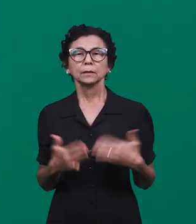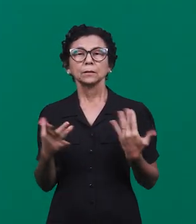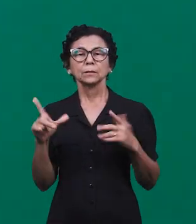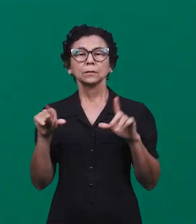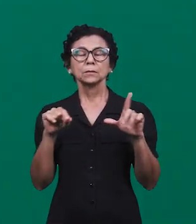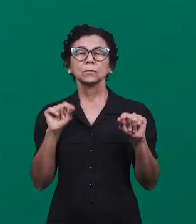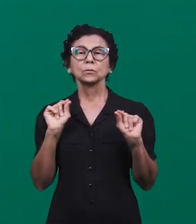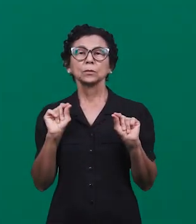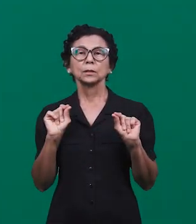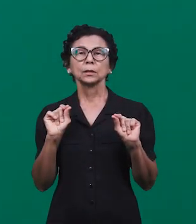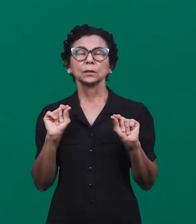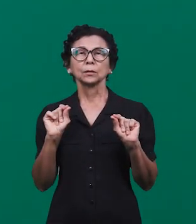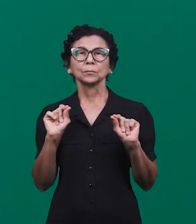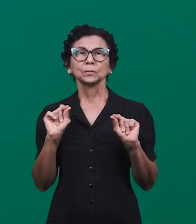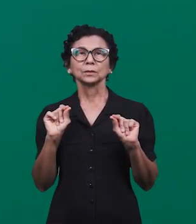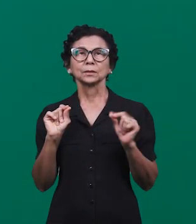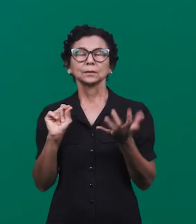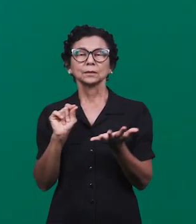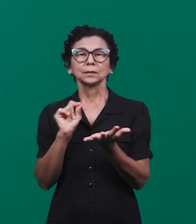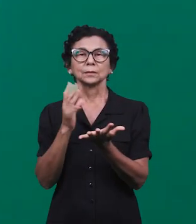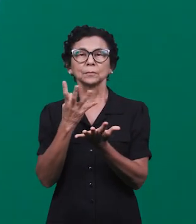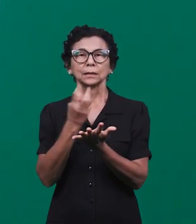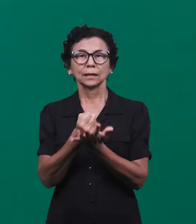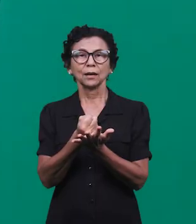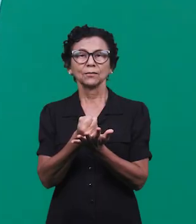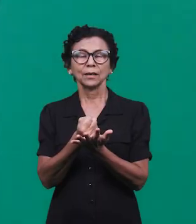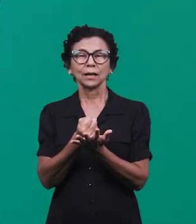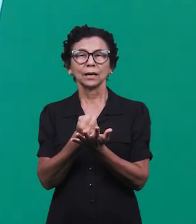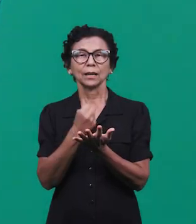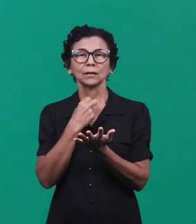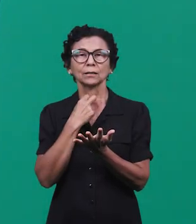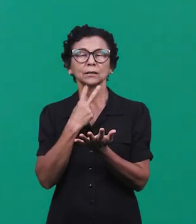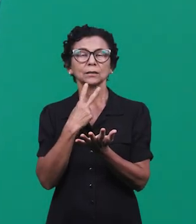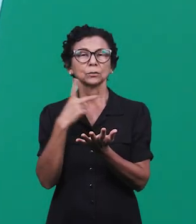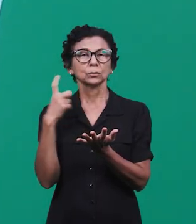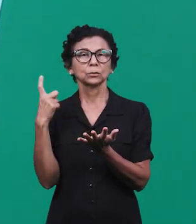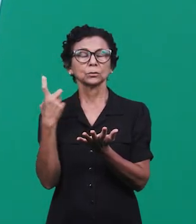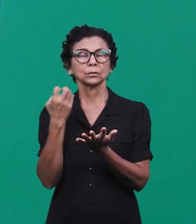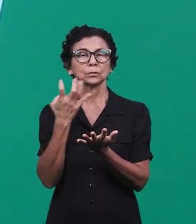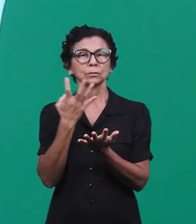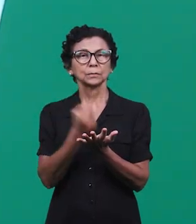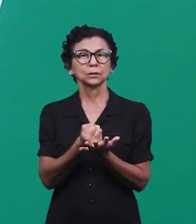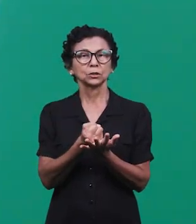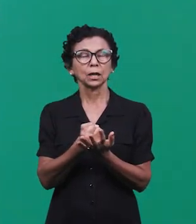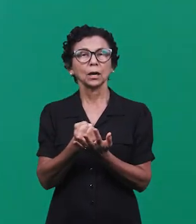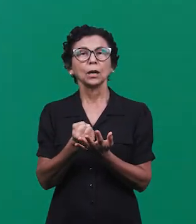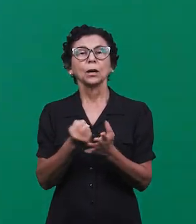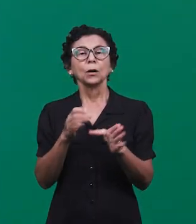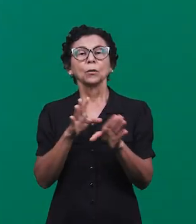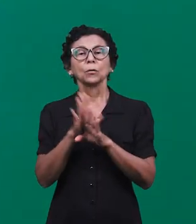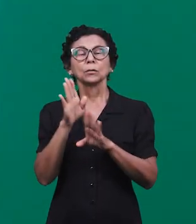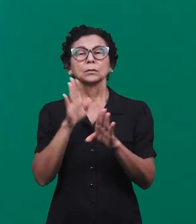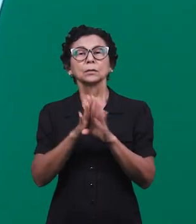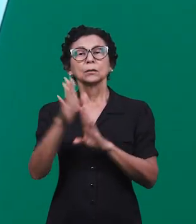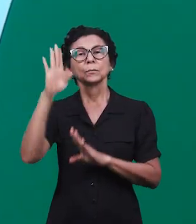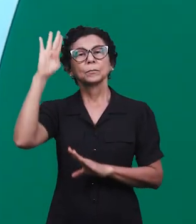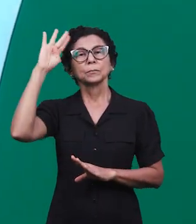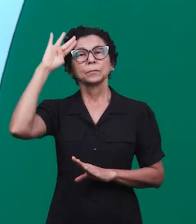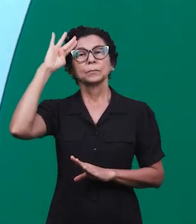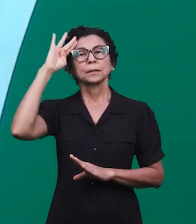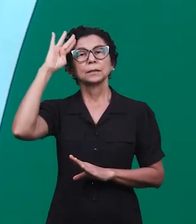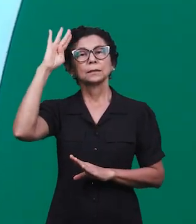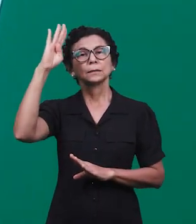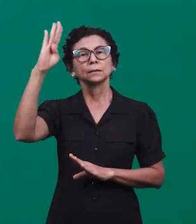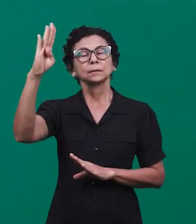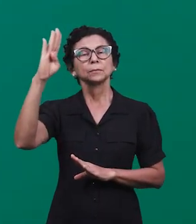escolhemos normalmente gravar? Espírito Santo. A palavra principal, o conceito principal, voltado para